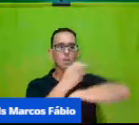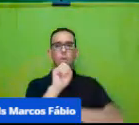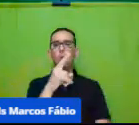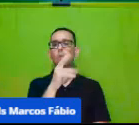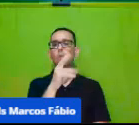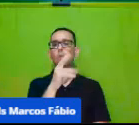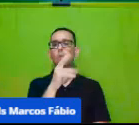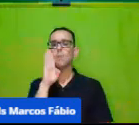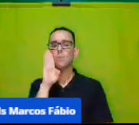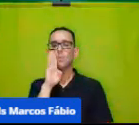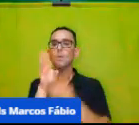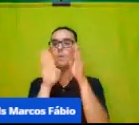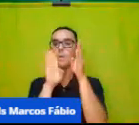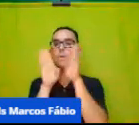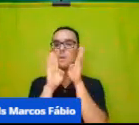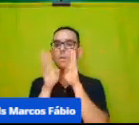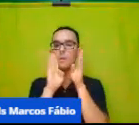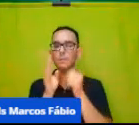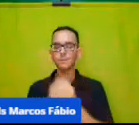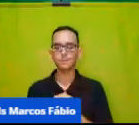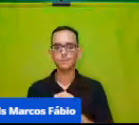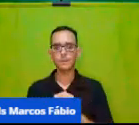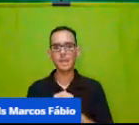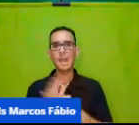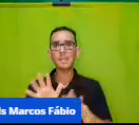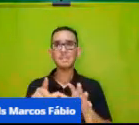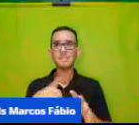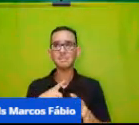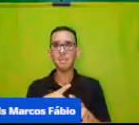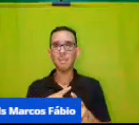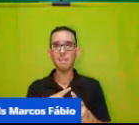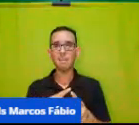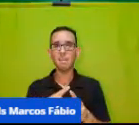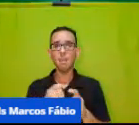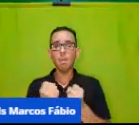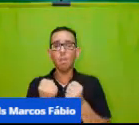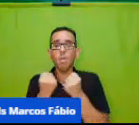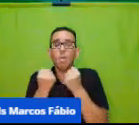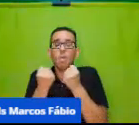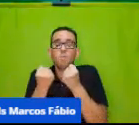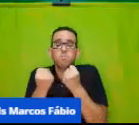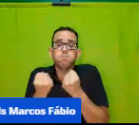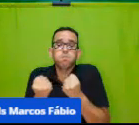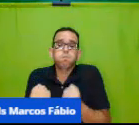tenho, às vezes, cuidar o tempo, porque senão o arquivo vai ficar muito grande, né, para